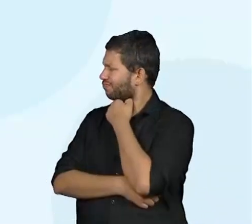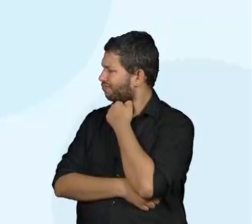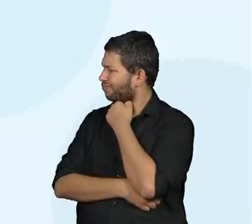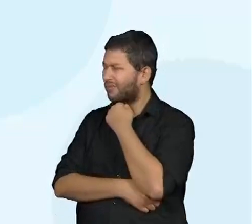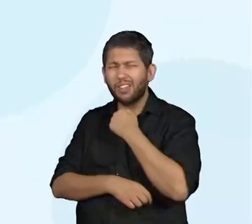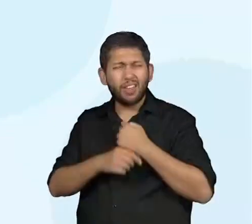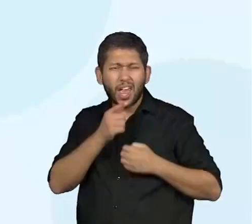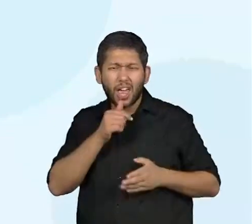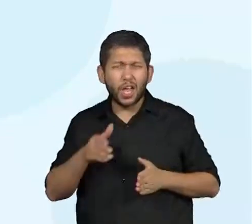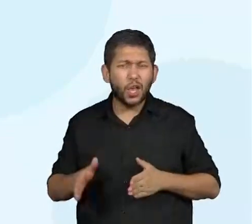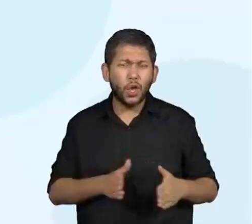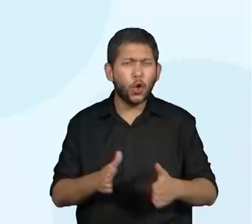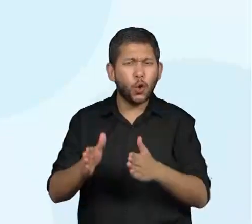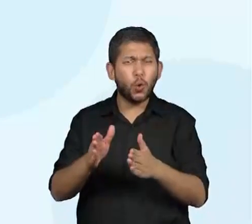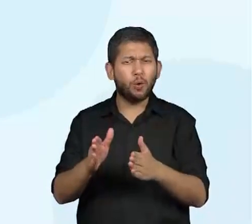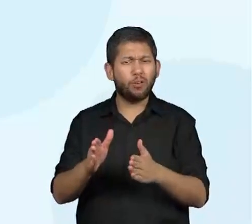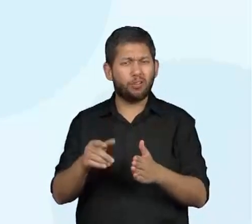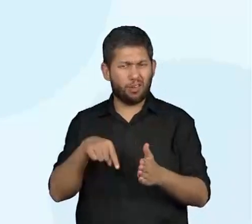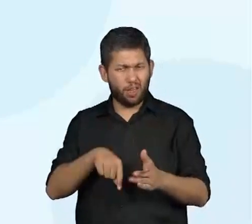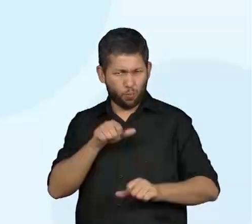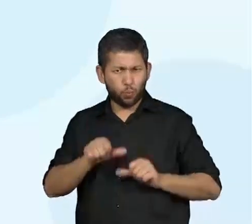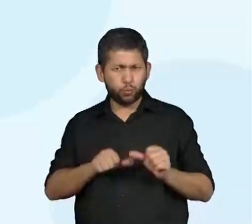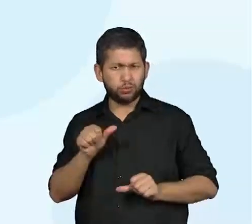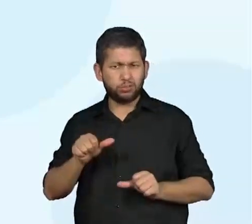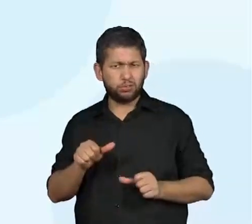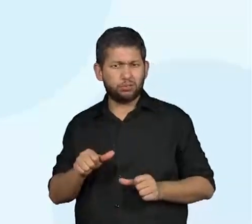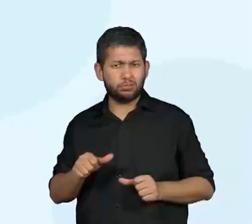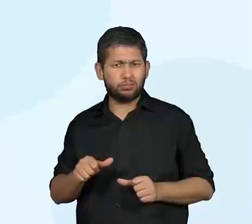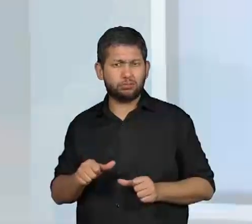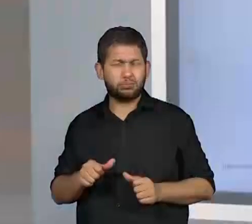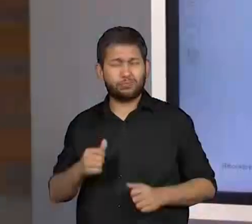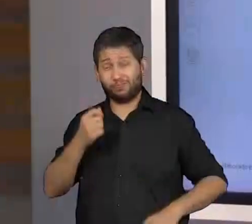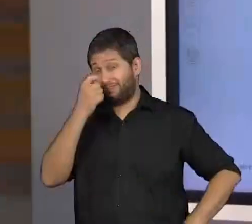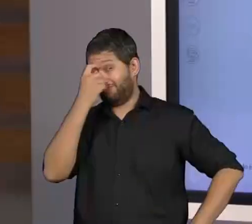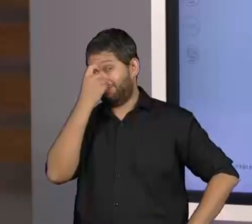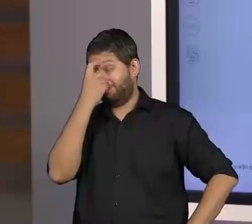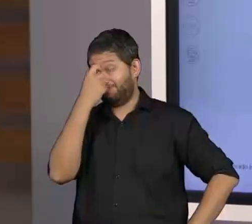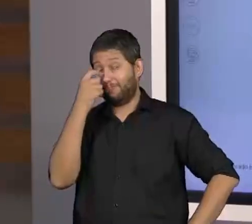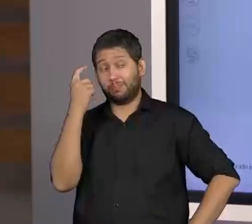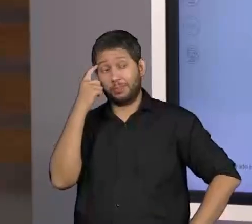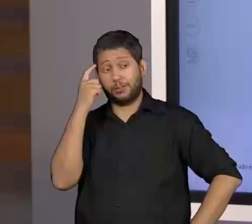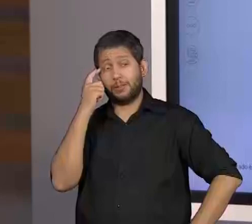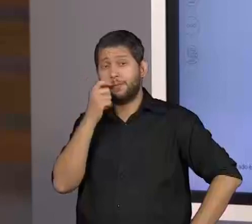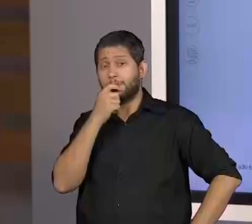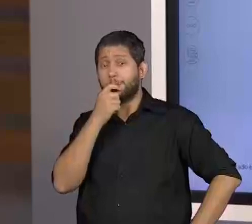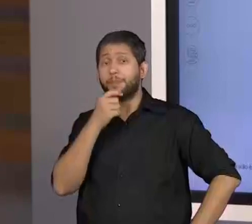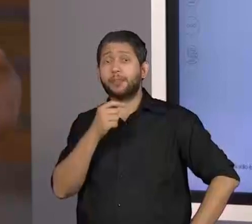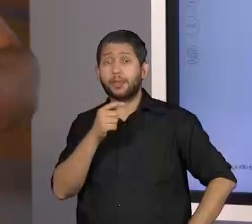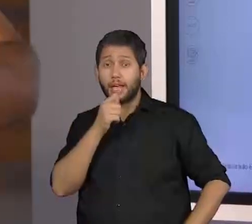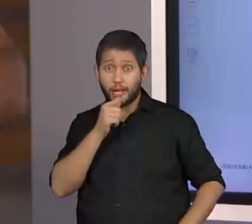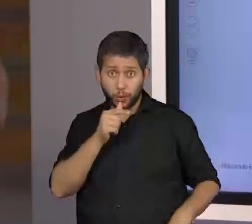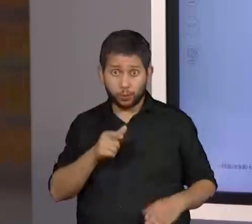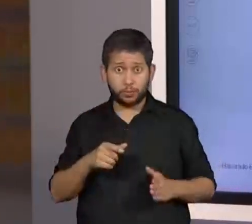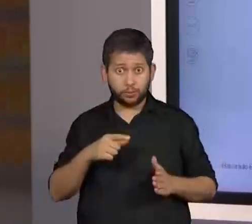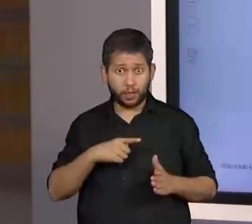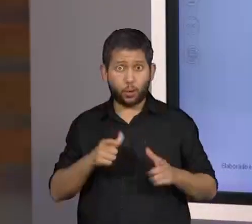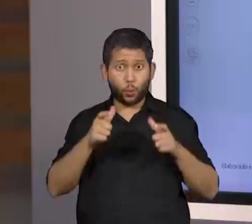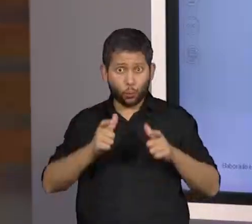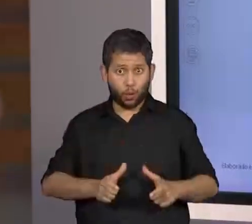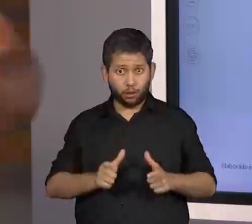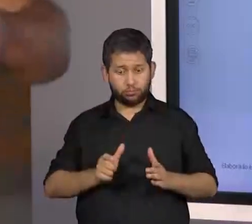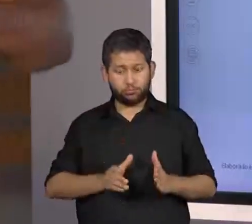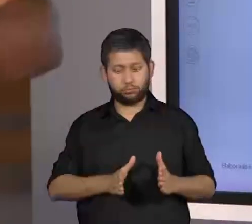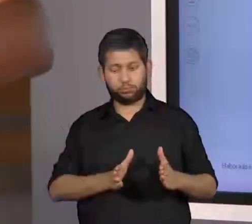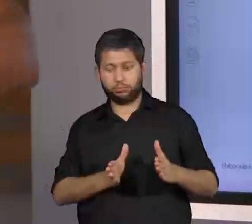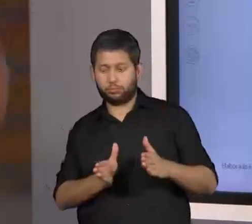Professor, como o rio pode mudar a paisagem? Vamos pensar aí que o rio ele tem um cursor, né? Ele vai